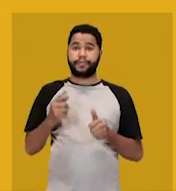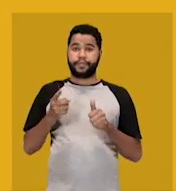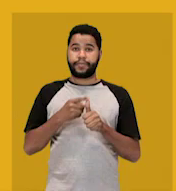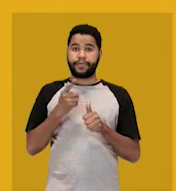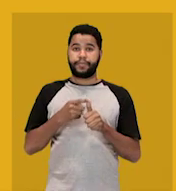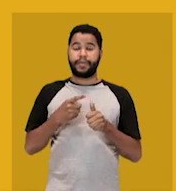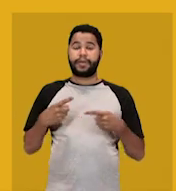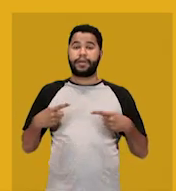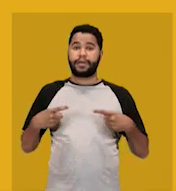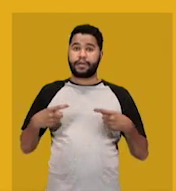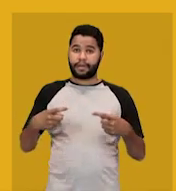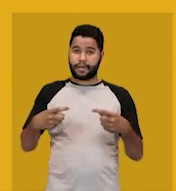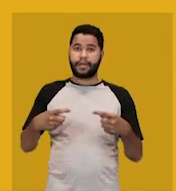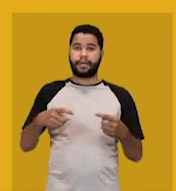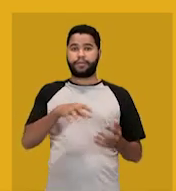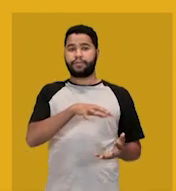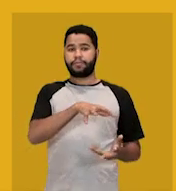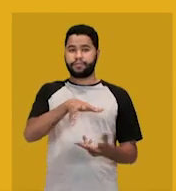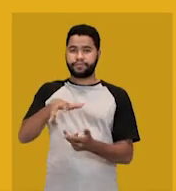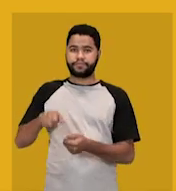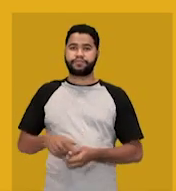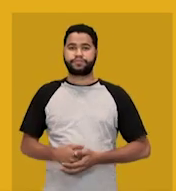Guerra Mundial,